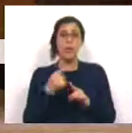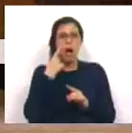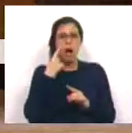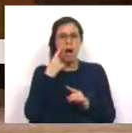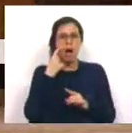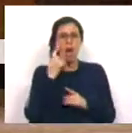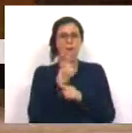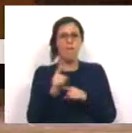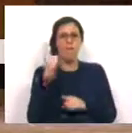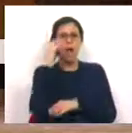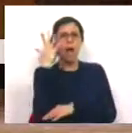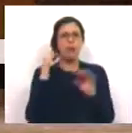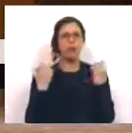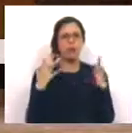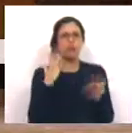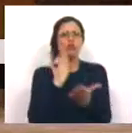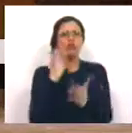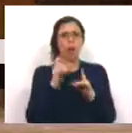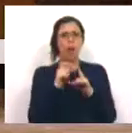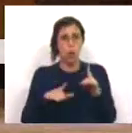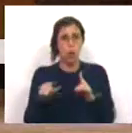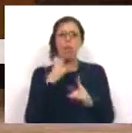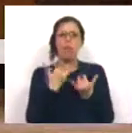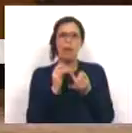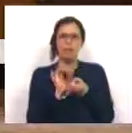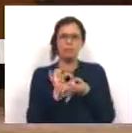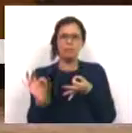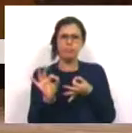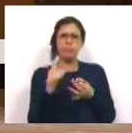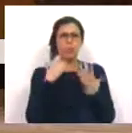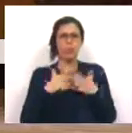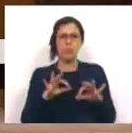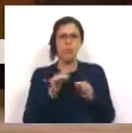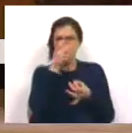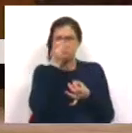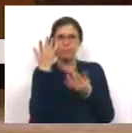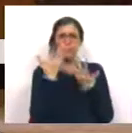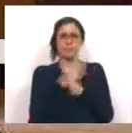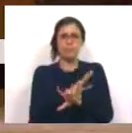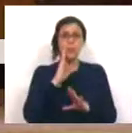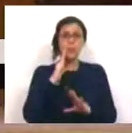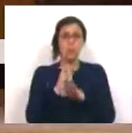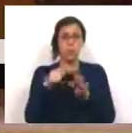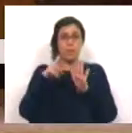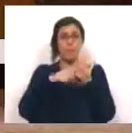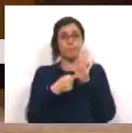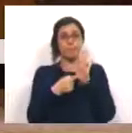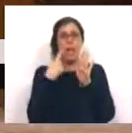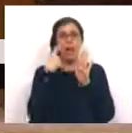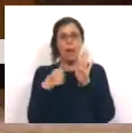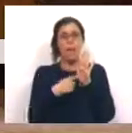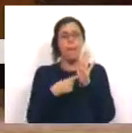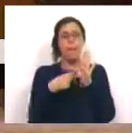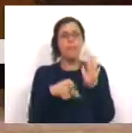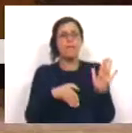extensas monoculturas de eucalipto constituem um rastilho inegável. Neste último relatório verifica-se